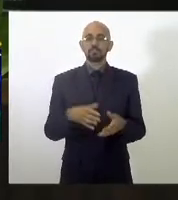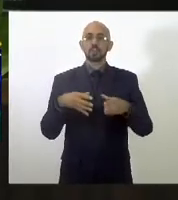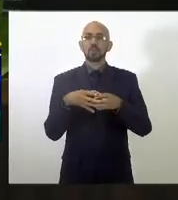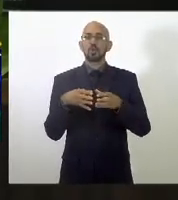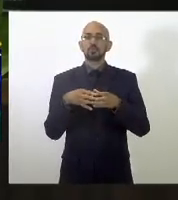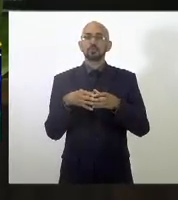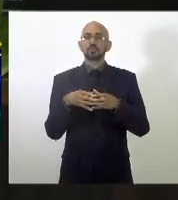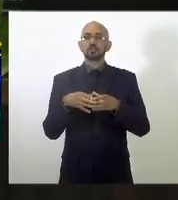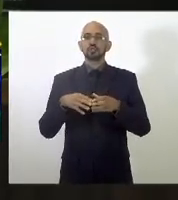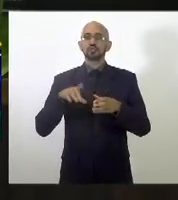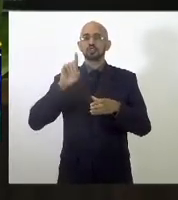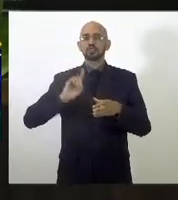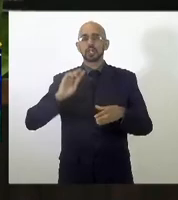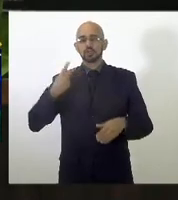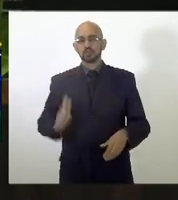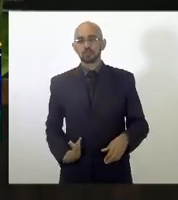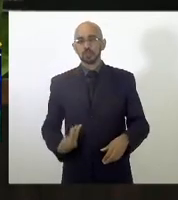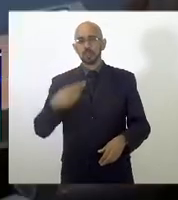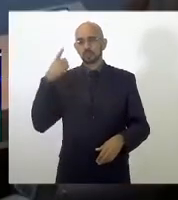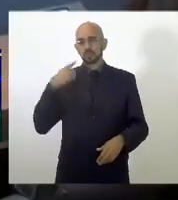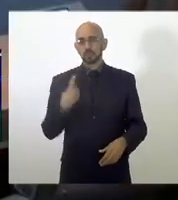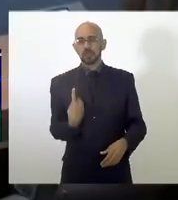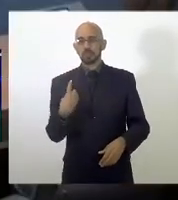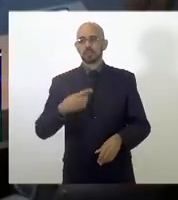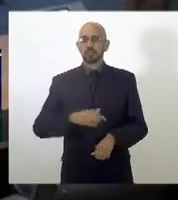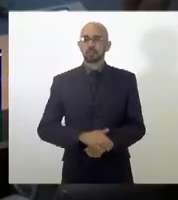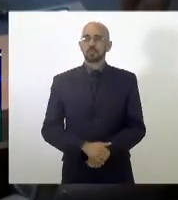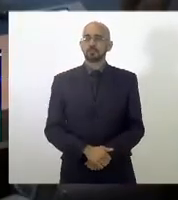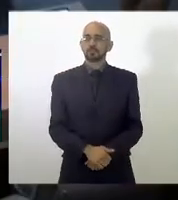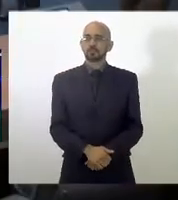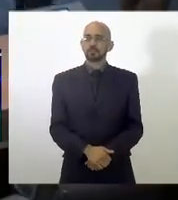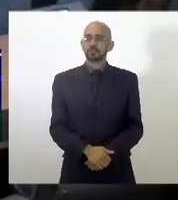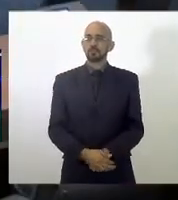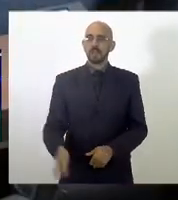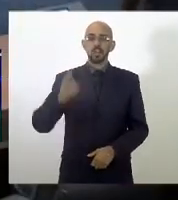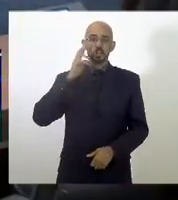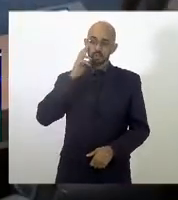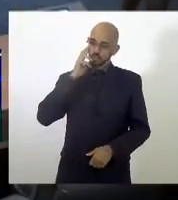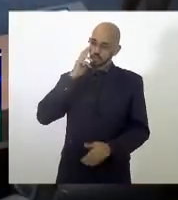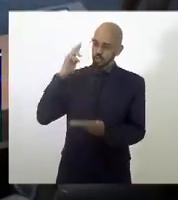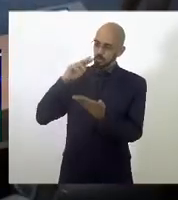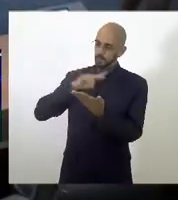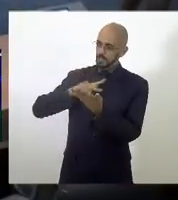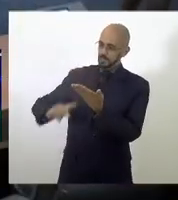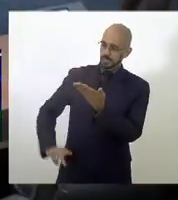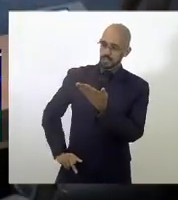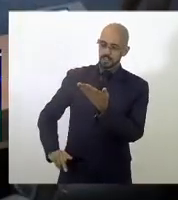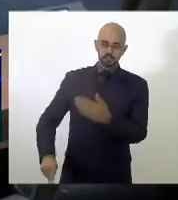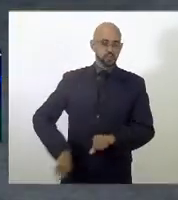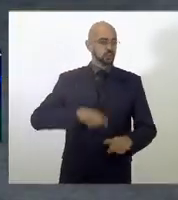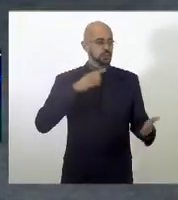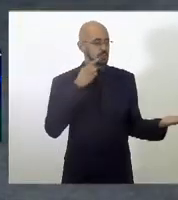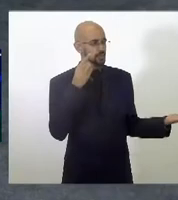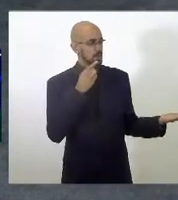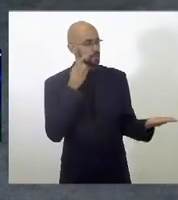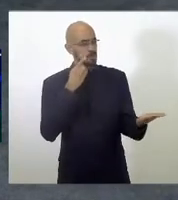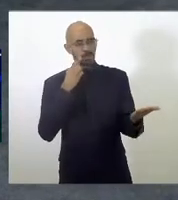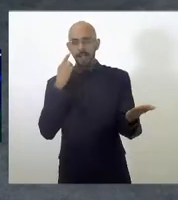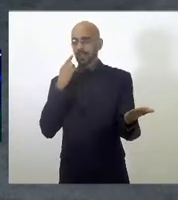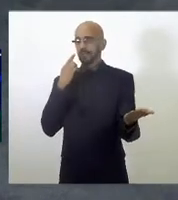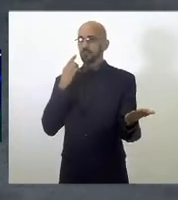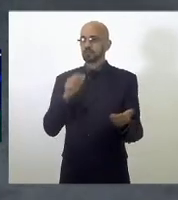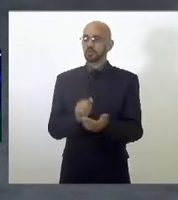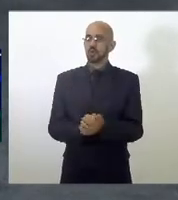Defesa dos Direitos Humanos, deputada Dani Monteiro. Senhor presidente, deputados e deputadas, o projeto